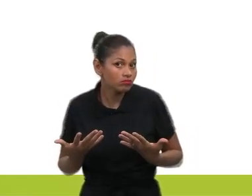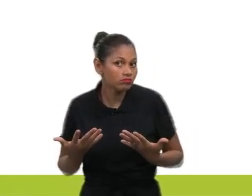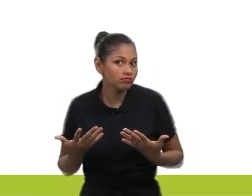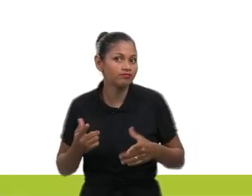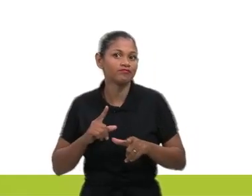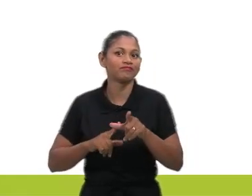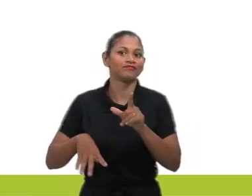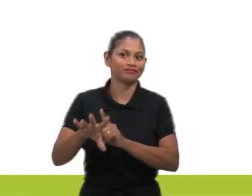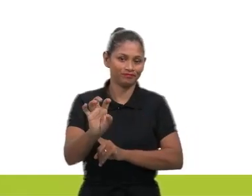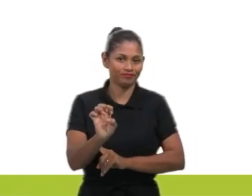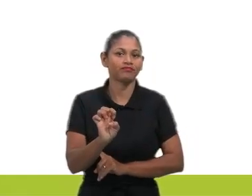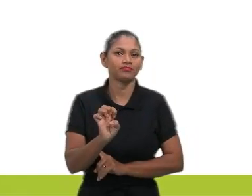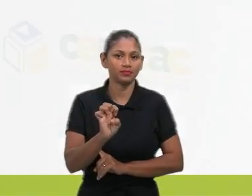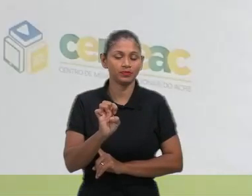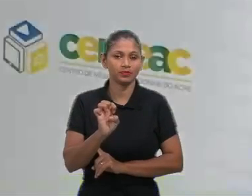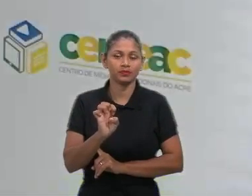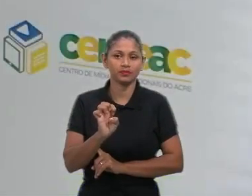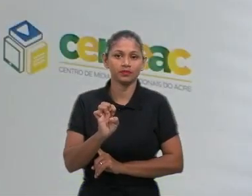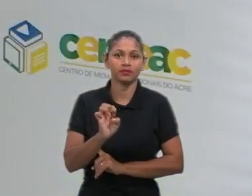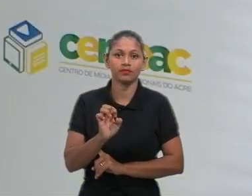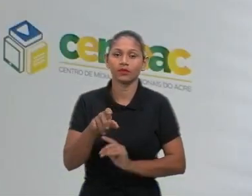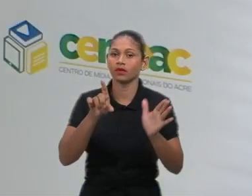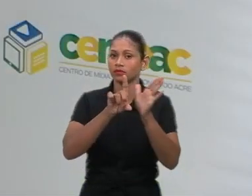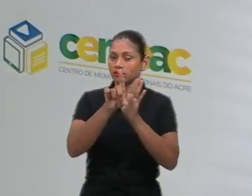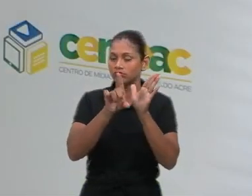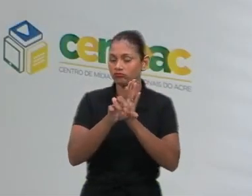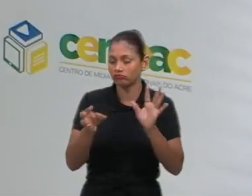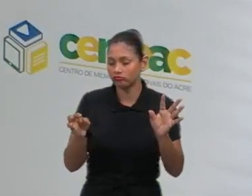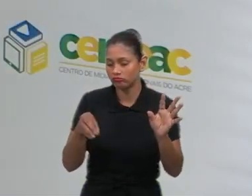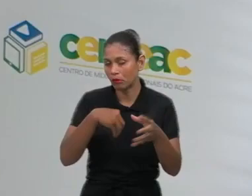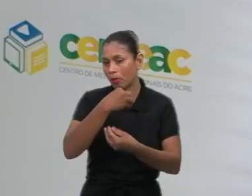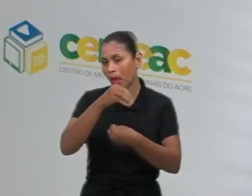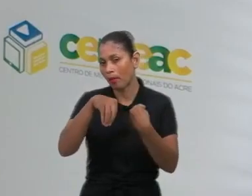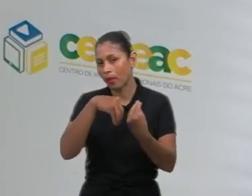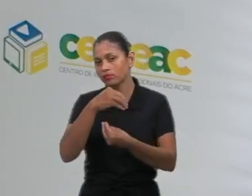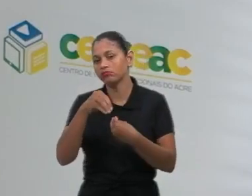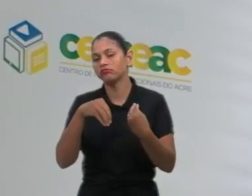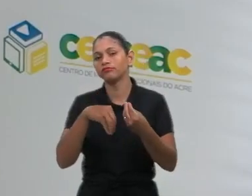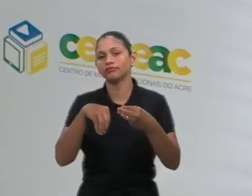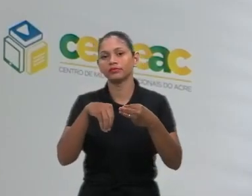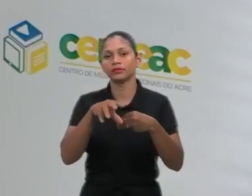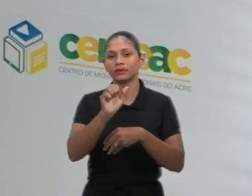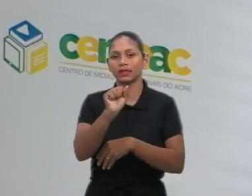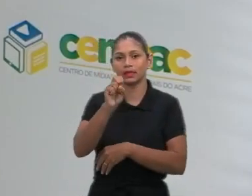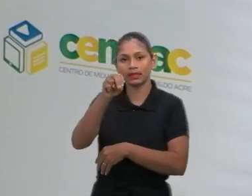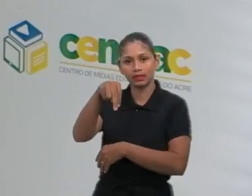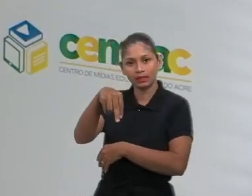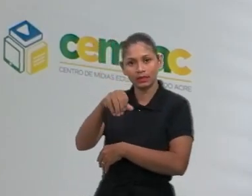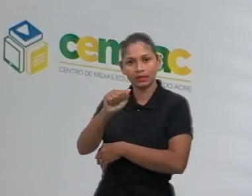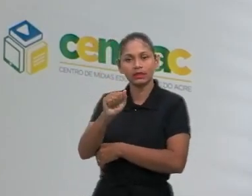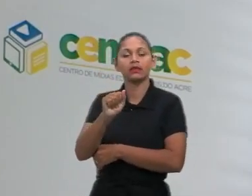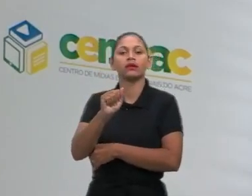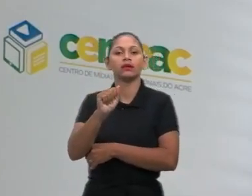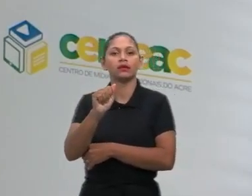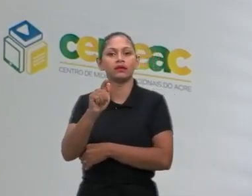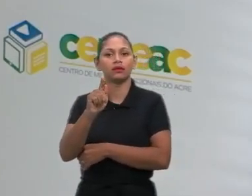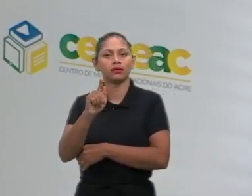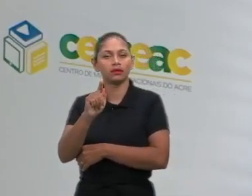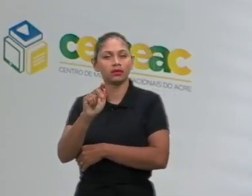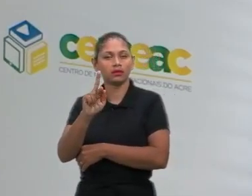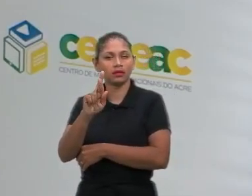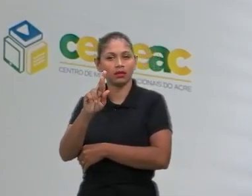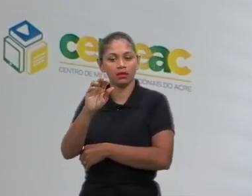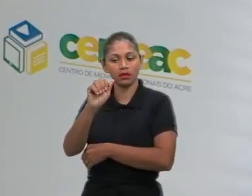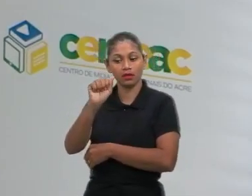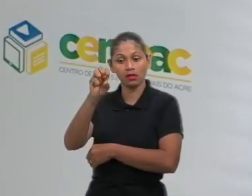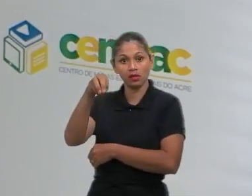Letra E. Ou seja, questão que envolve aí um pouco de anagrama, né? Você precisa permutar as letras ali para você